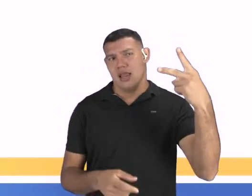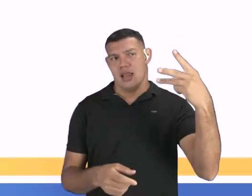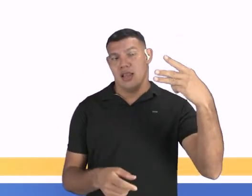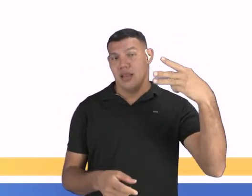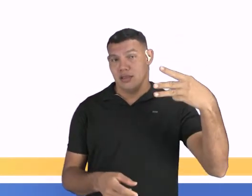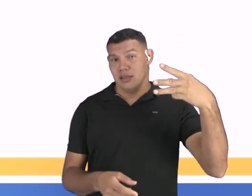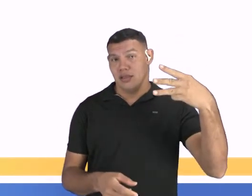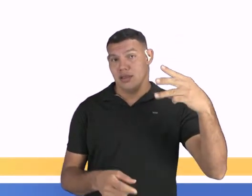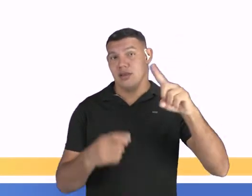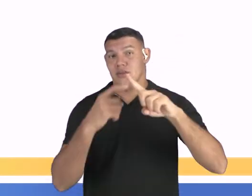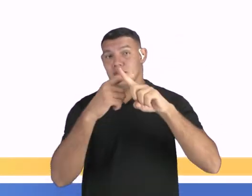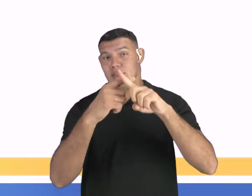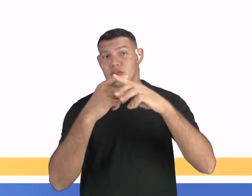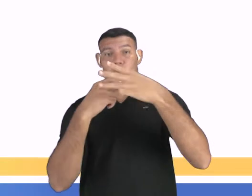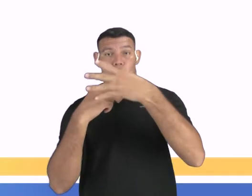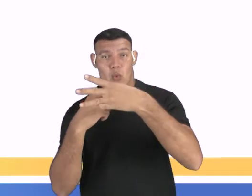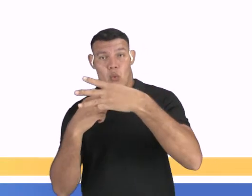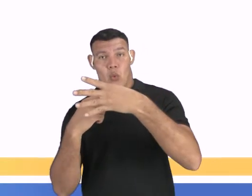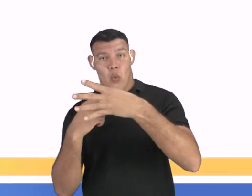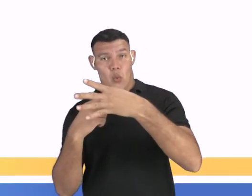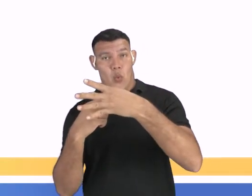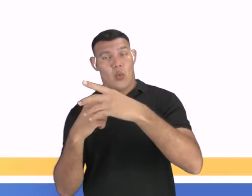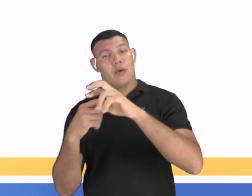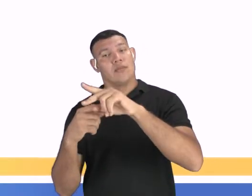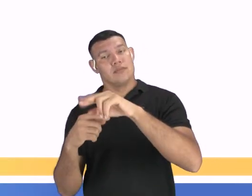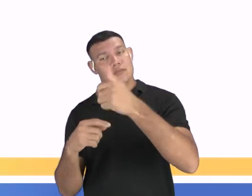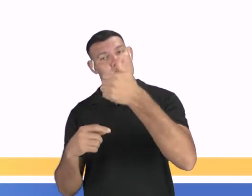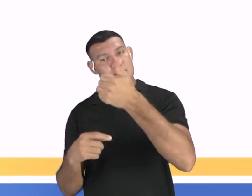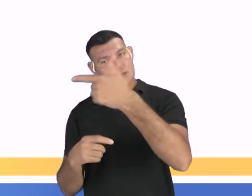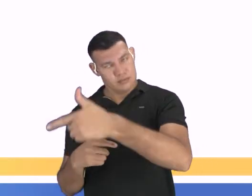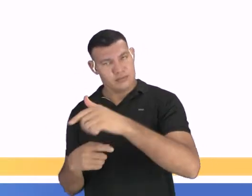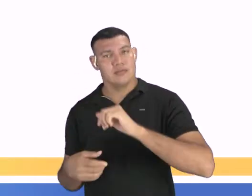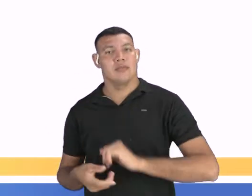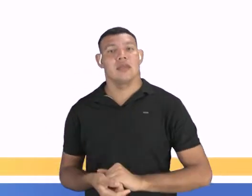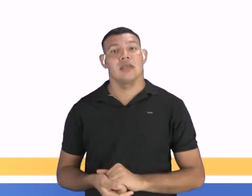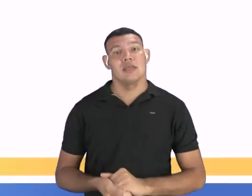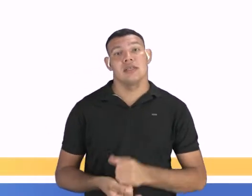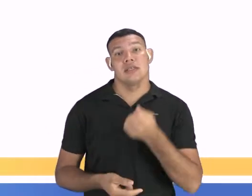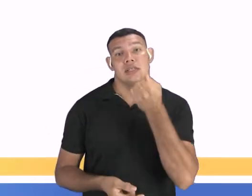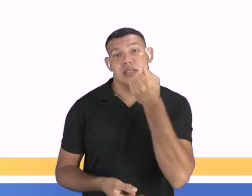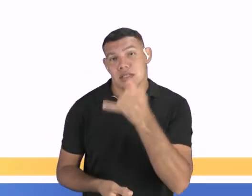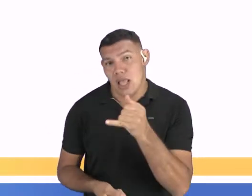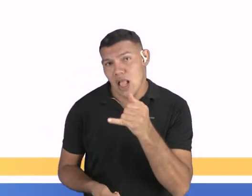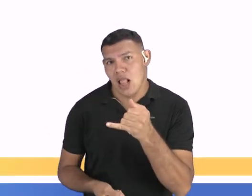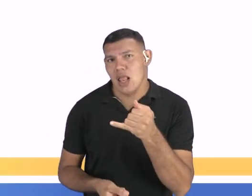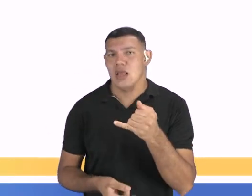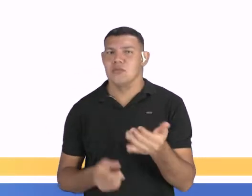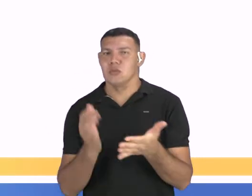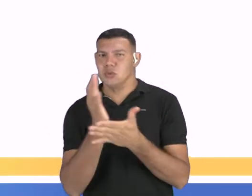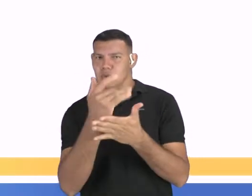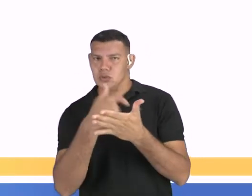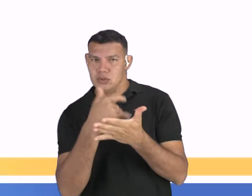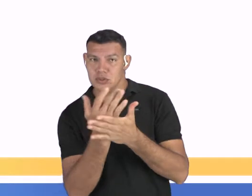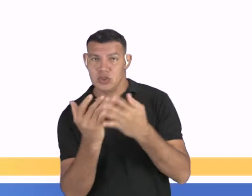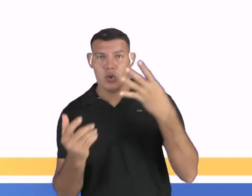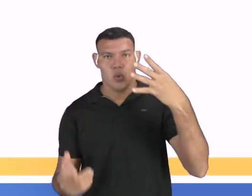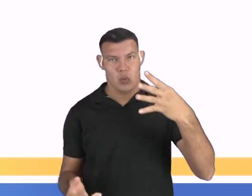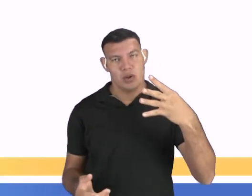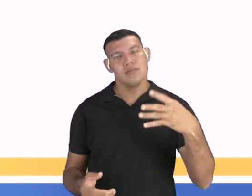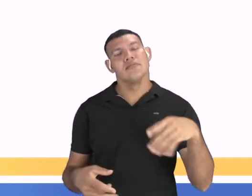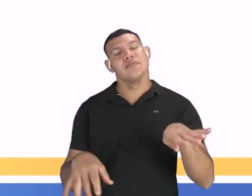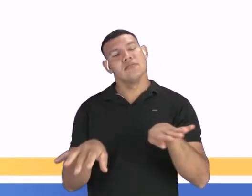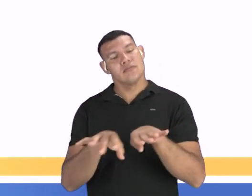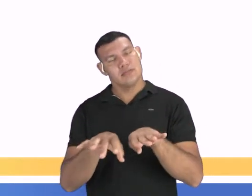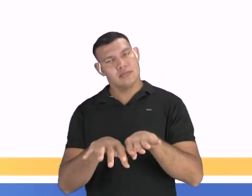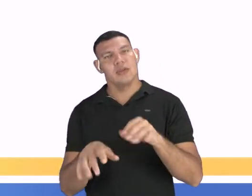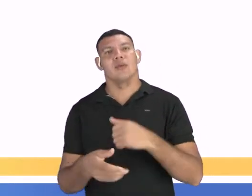é possível porque 3 vezes 4 é igual a 12. E quando eu divido para 4 pessoas, 4 vezes 3 também é igual